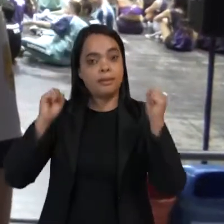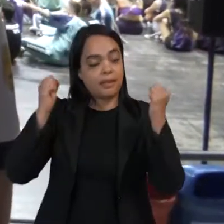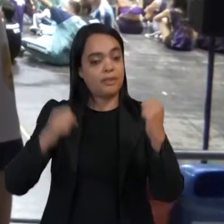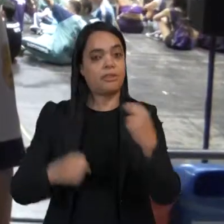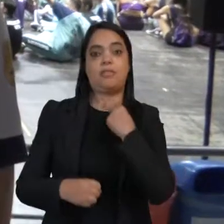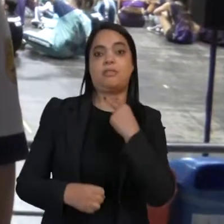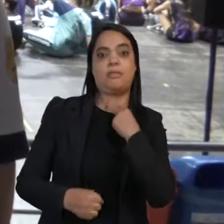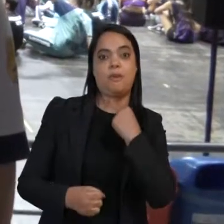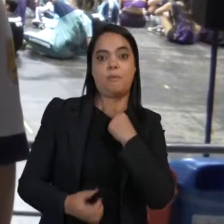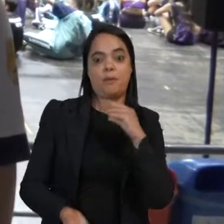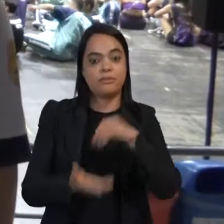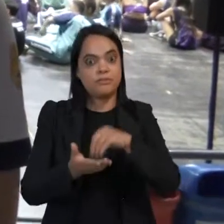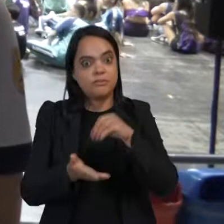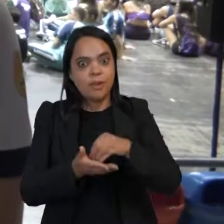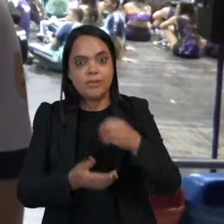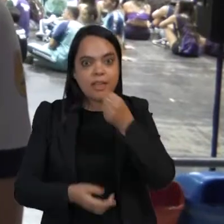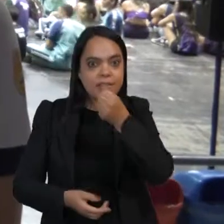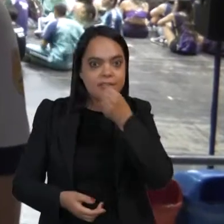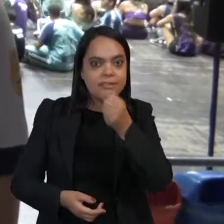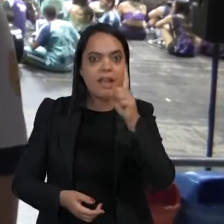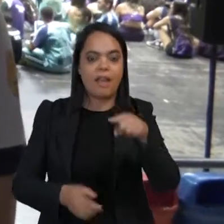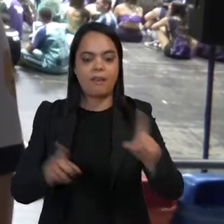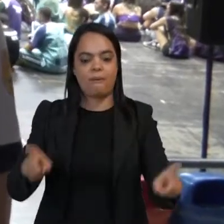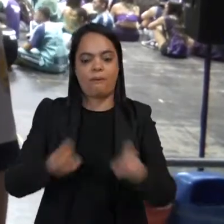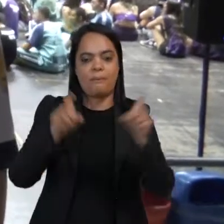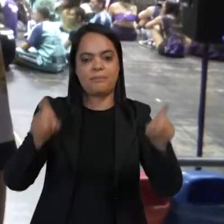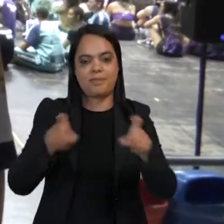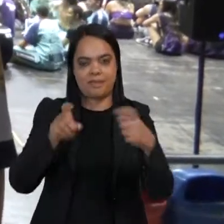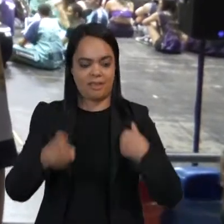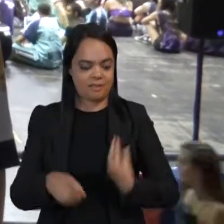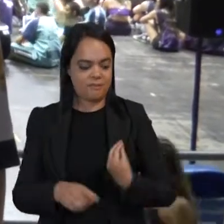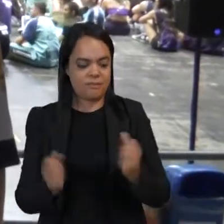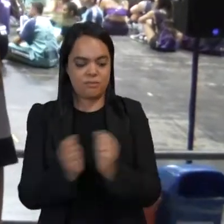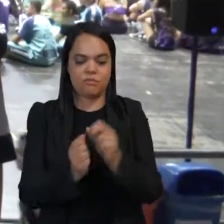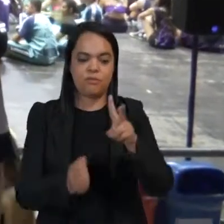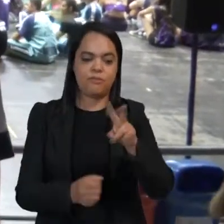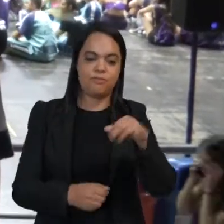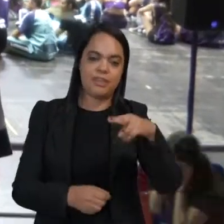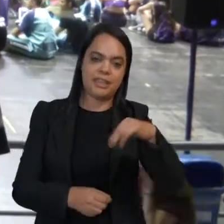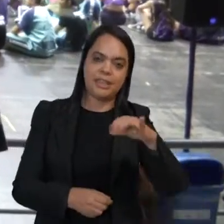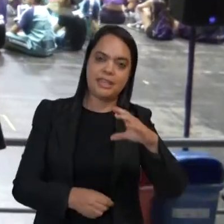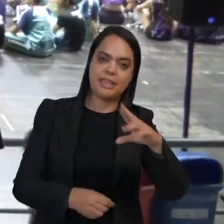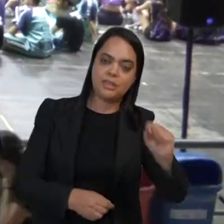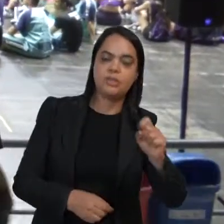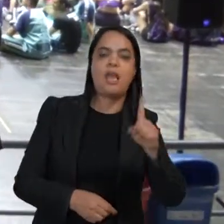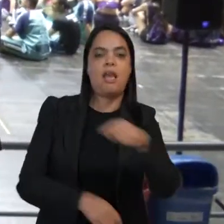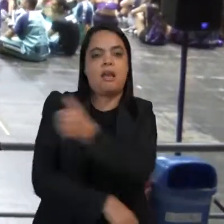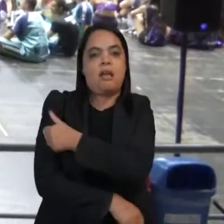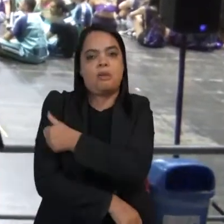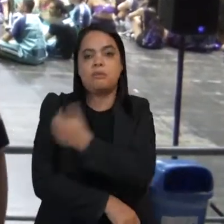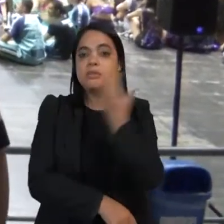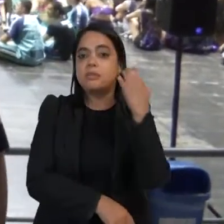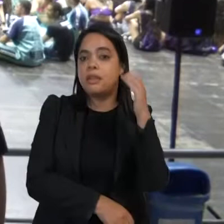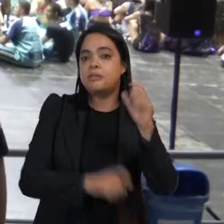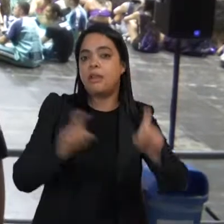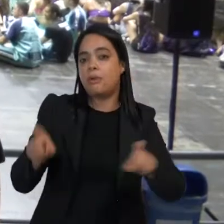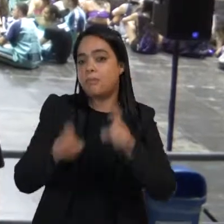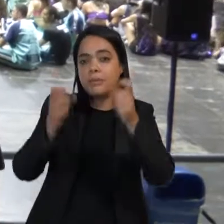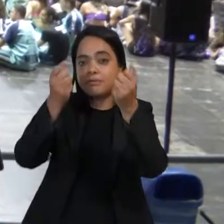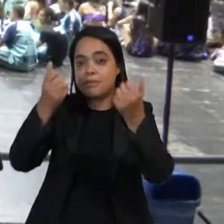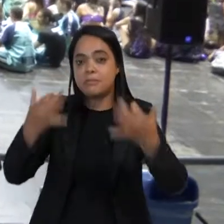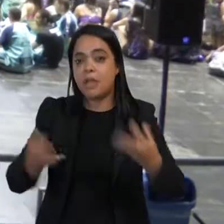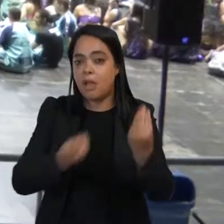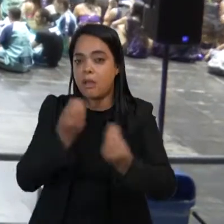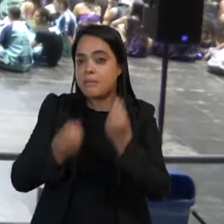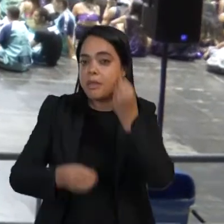que não poderia deixar de falar com a gente é o pessoal da computação. Tô aqui com o Vinícius Meres, que faz ciências da computação, e vai falar um pouquinho